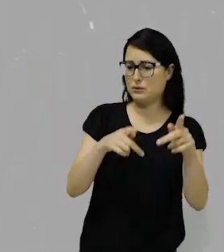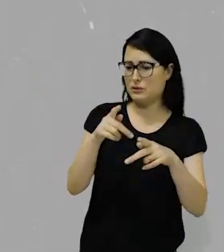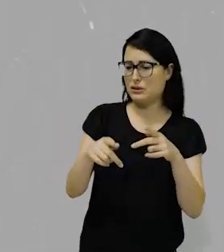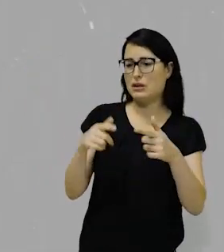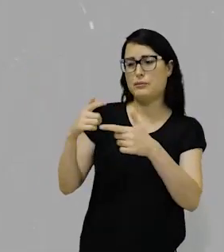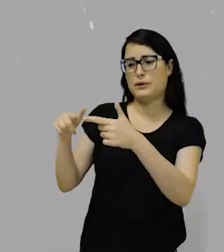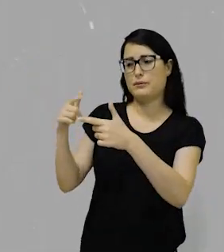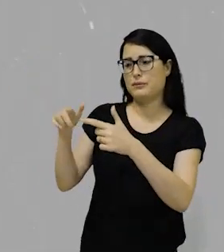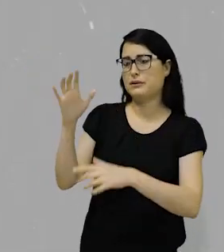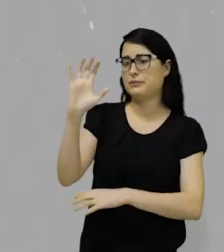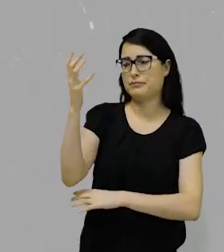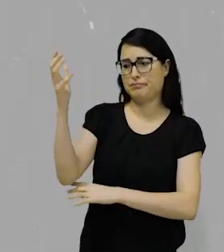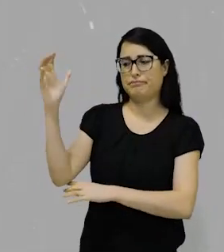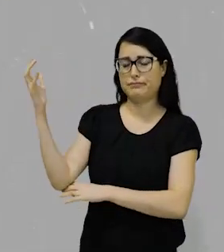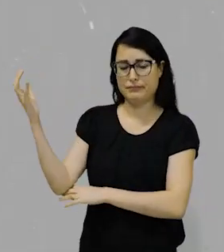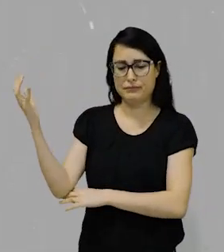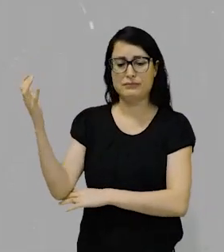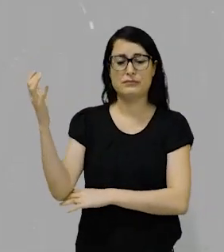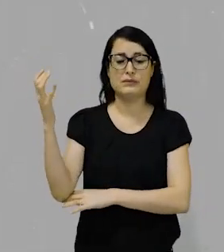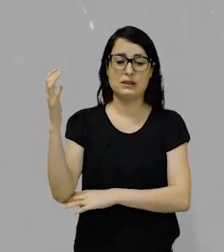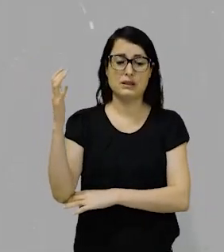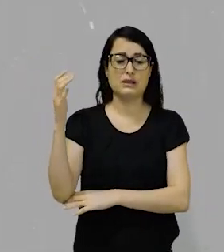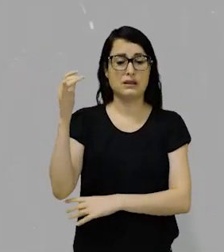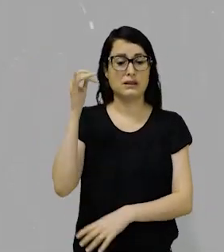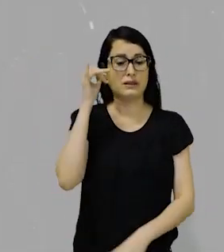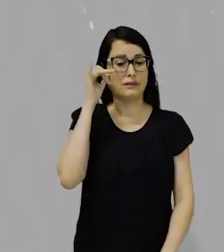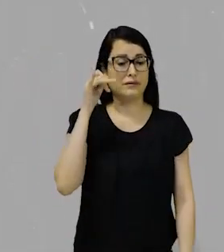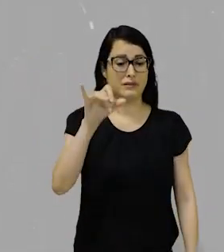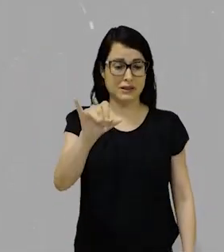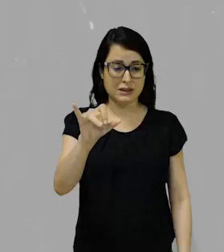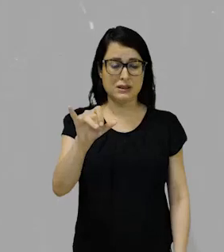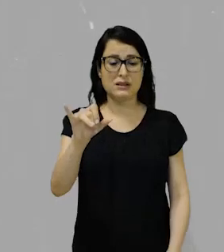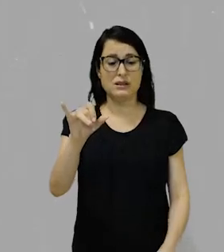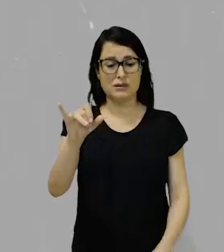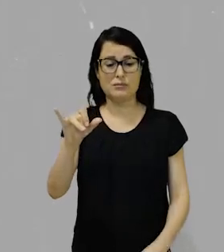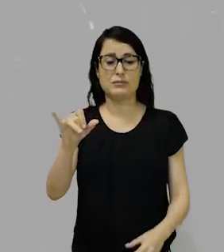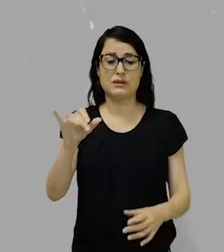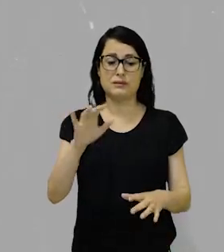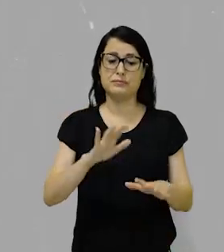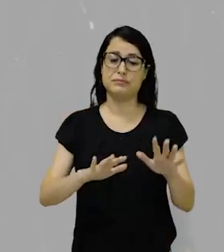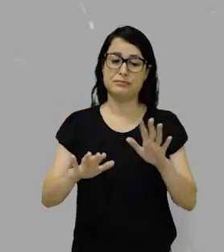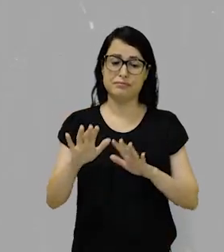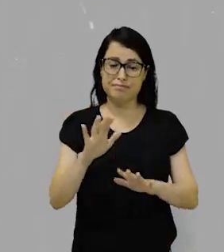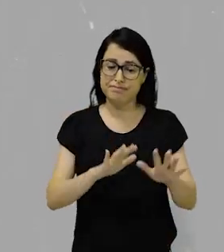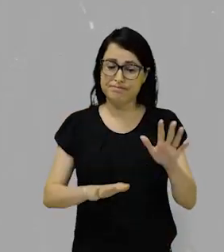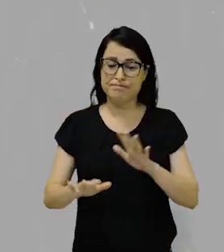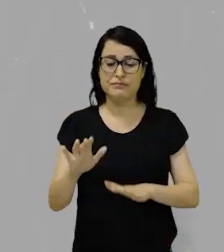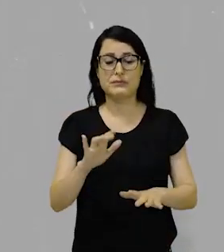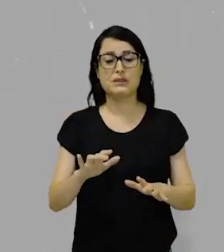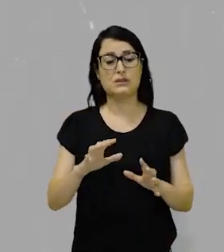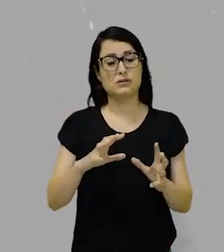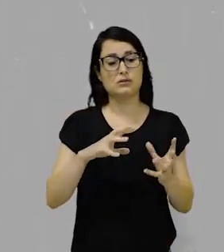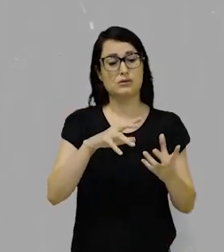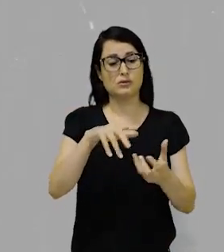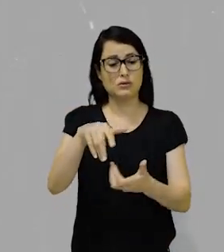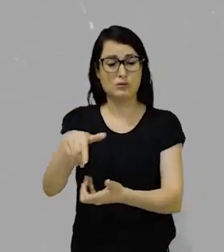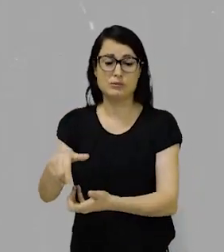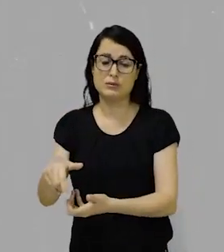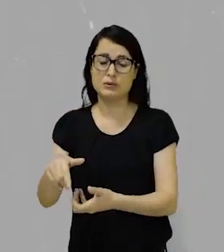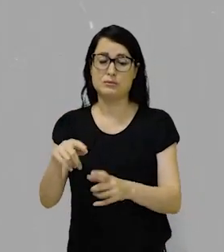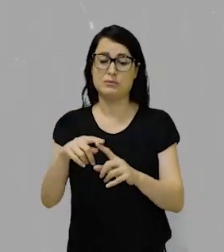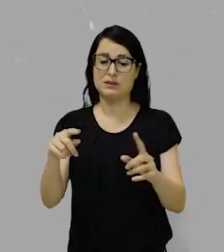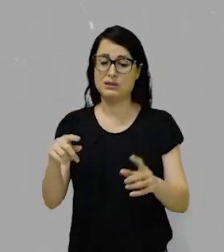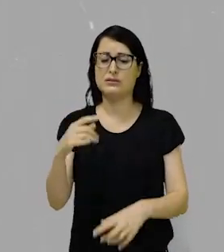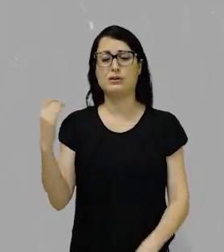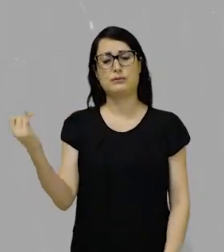como medida para evitar o colapso global em relação aos recursos naturais. Tá? Não é uma visão muito correta, mas foi